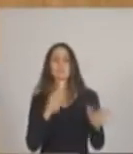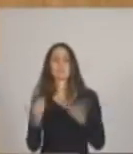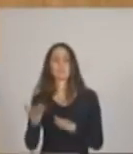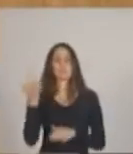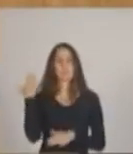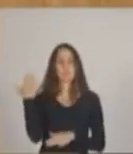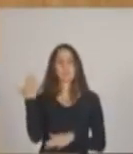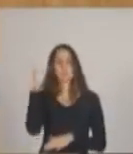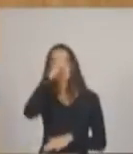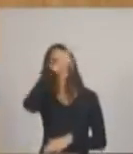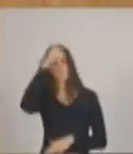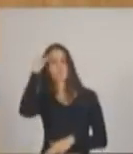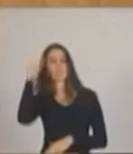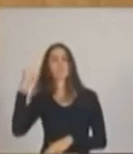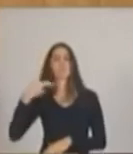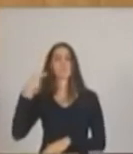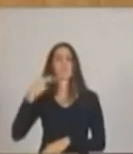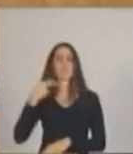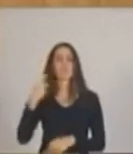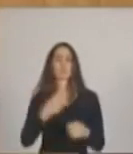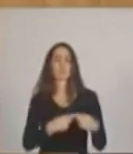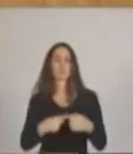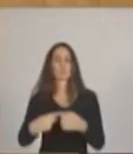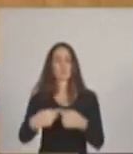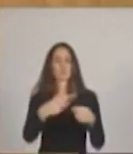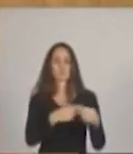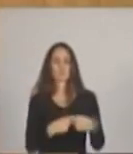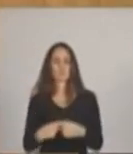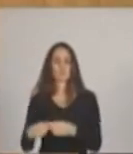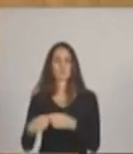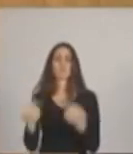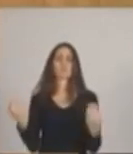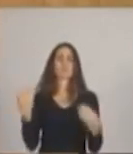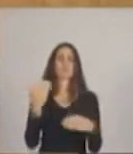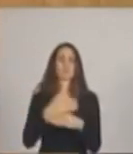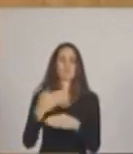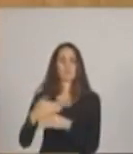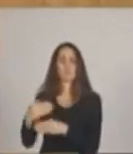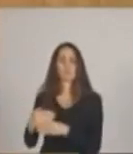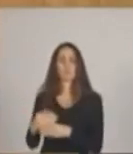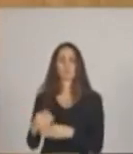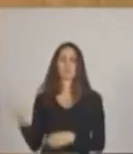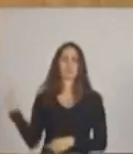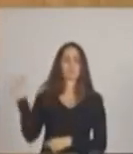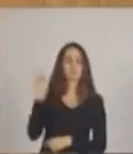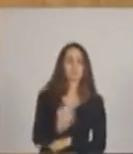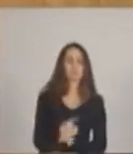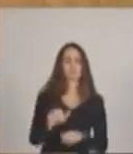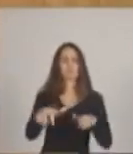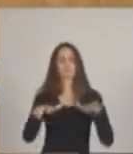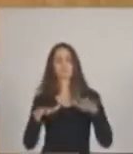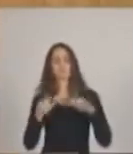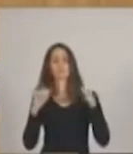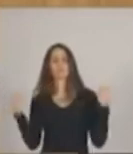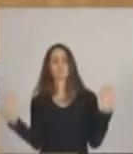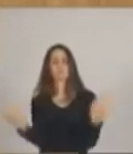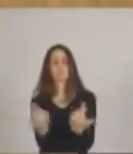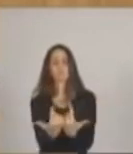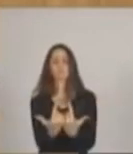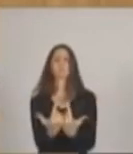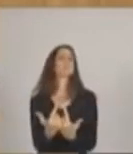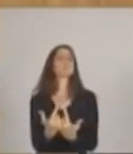dos municípios atingidos por essa proposta de fechamento de comarcas, eles vieram ao plenário manifestar